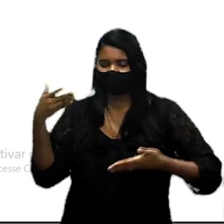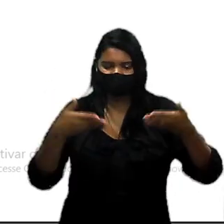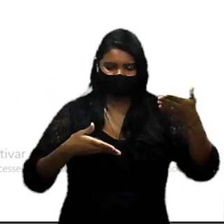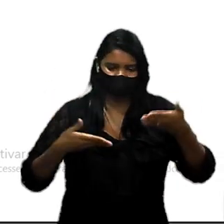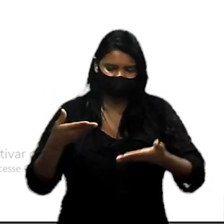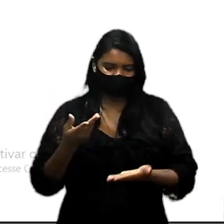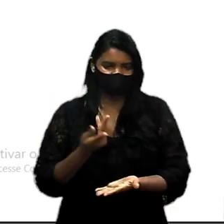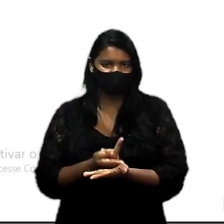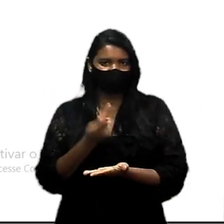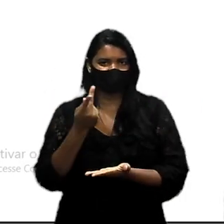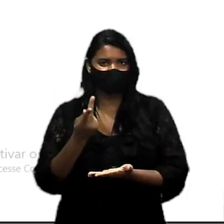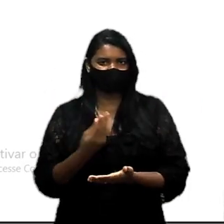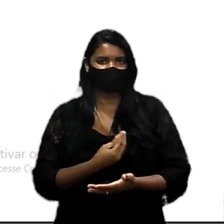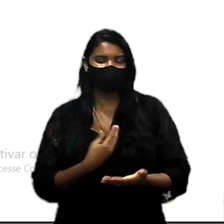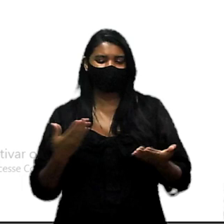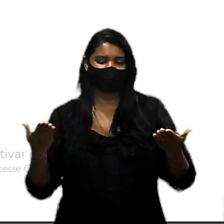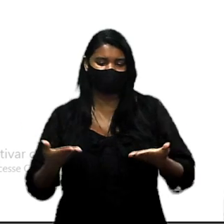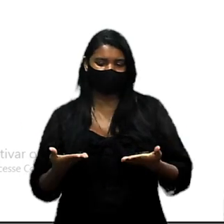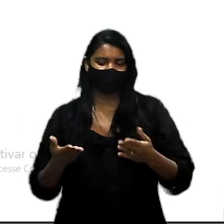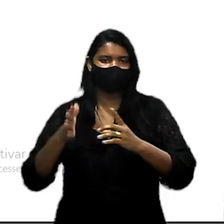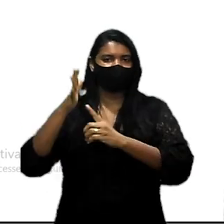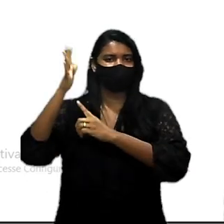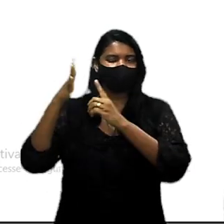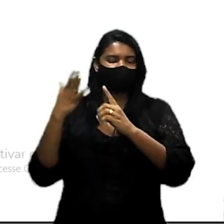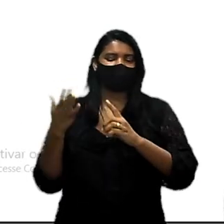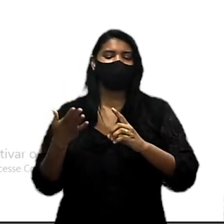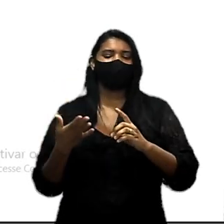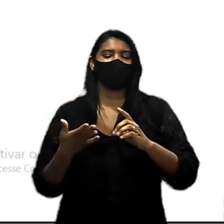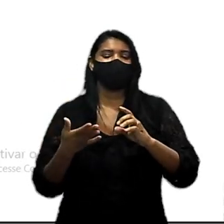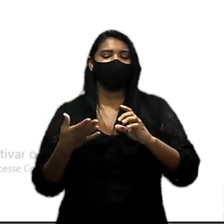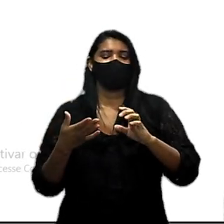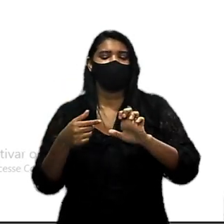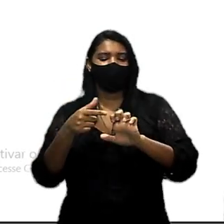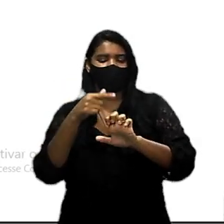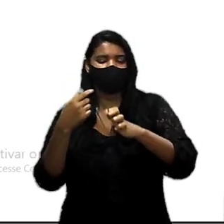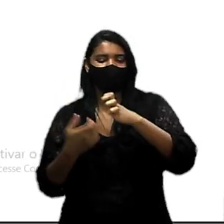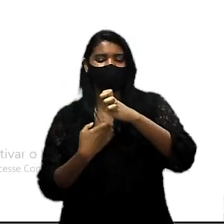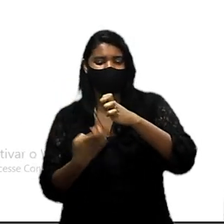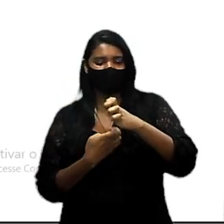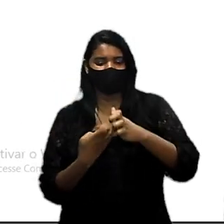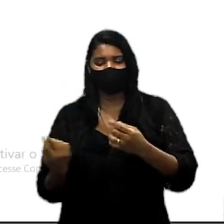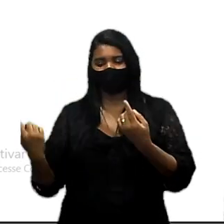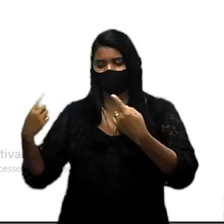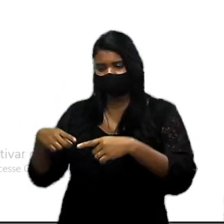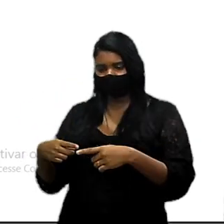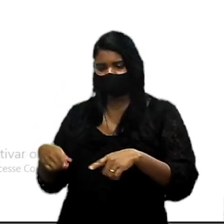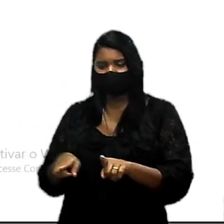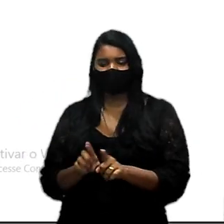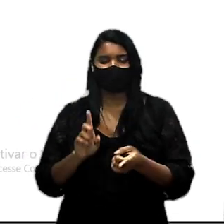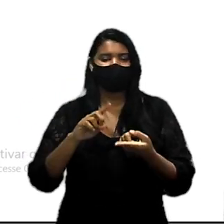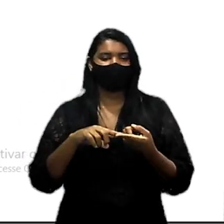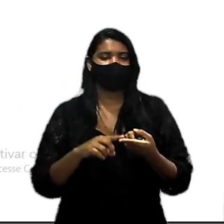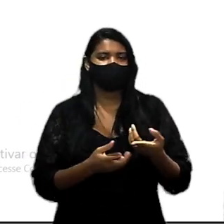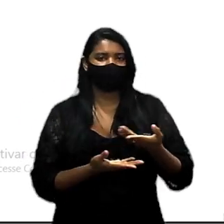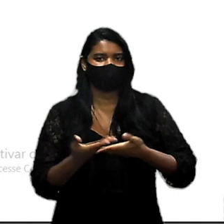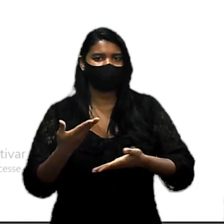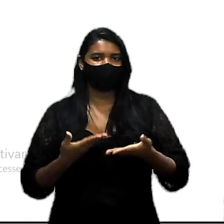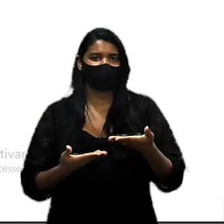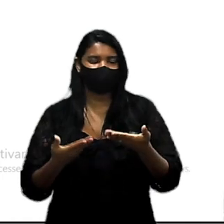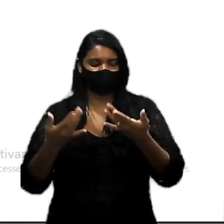dessa realidade. A empresa, né, os novos tempos em termos de competitividade, e aí quando se